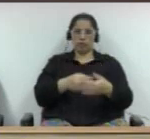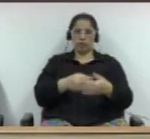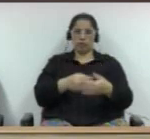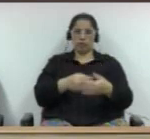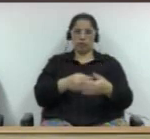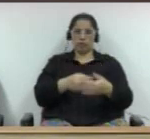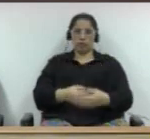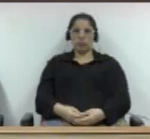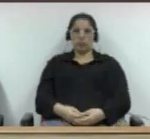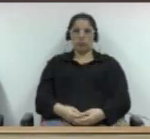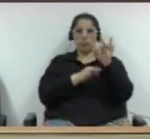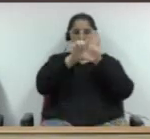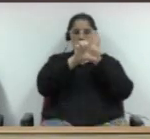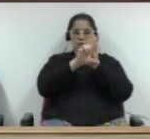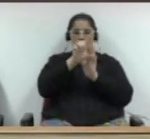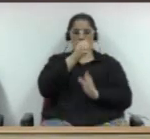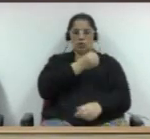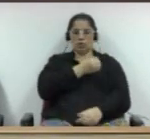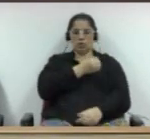Projeto de lei